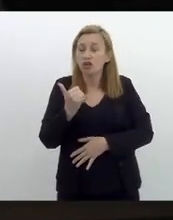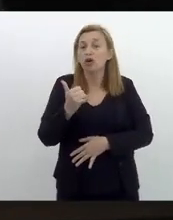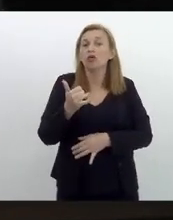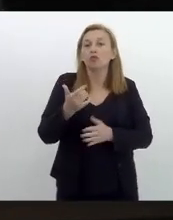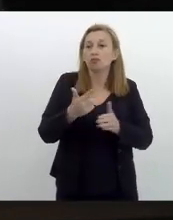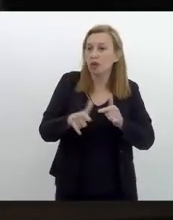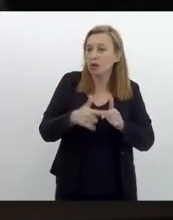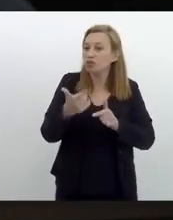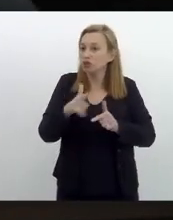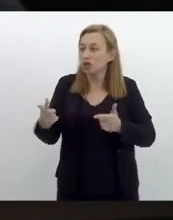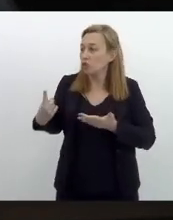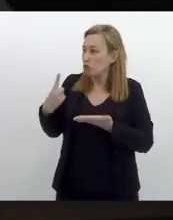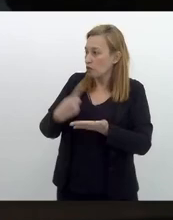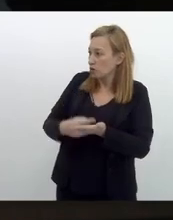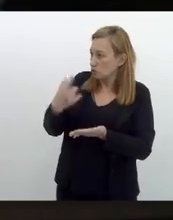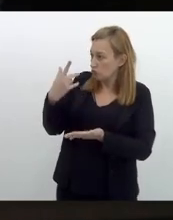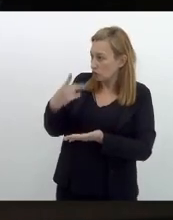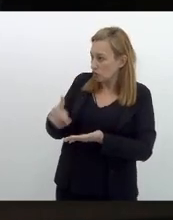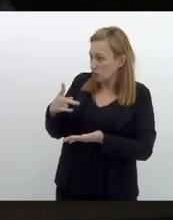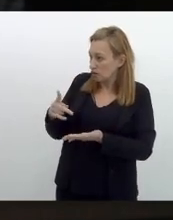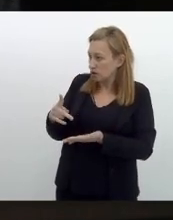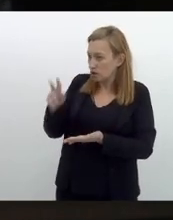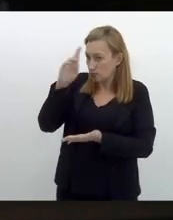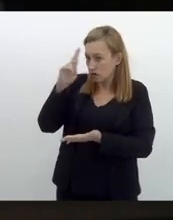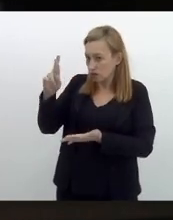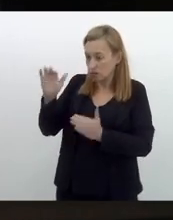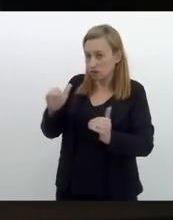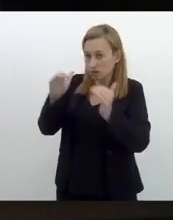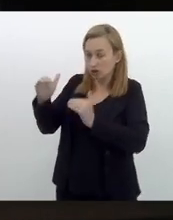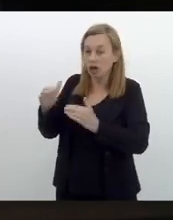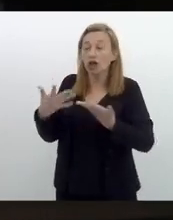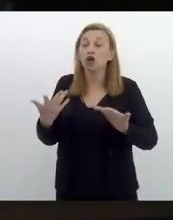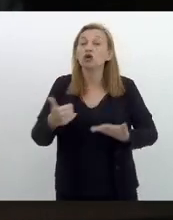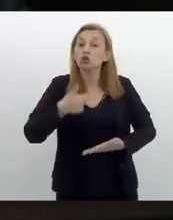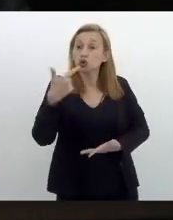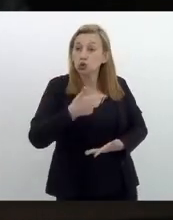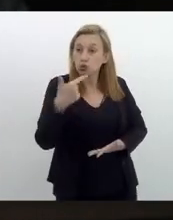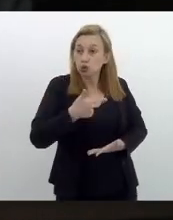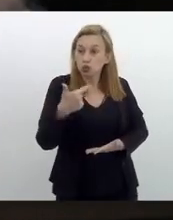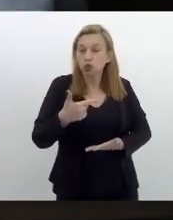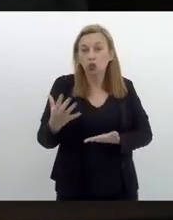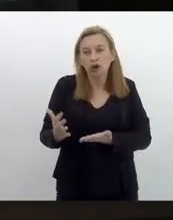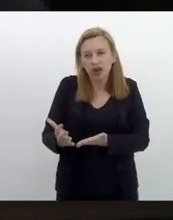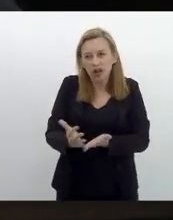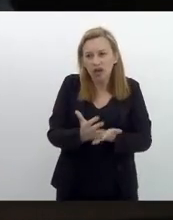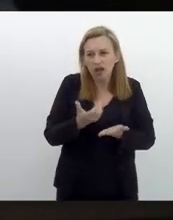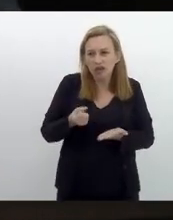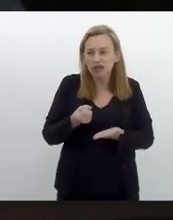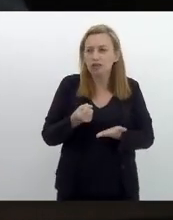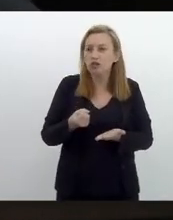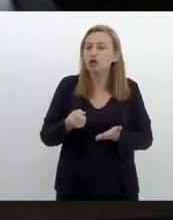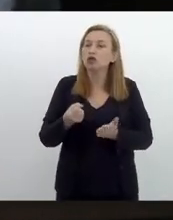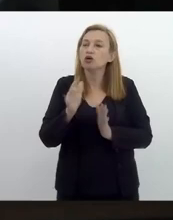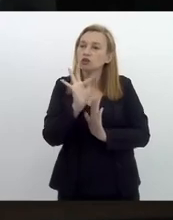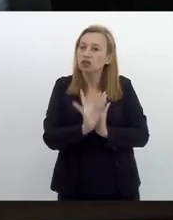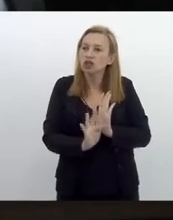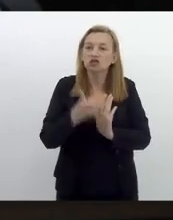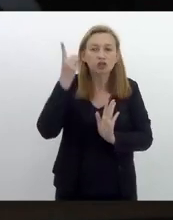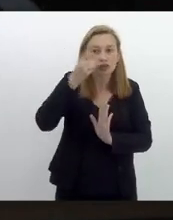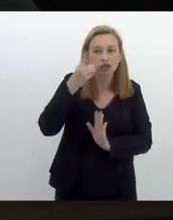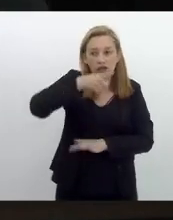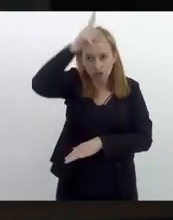compromisso com vossa excelência esse é o primeiro ponto e o segundo acolhi um texto do deputado Luiz Paulo que fala sobre o